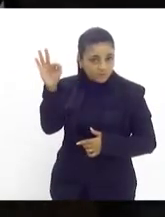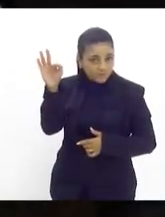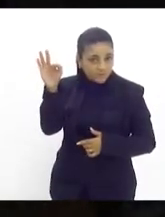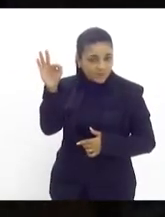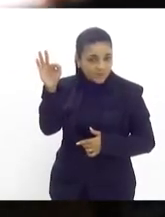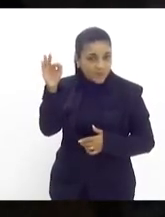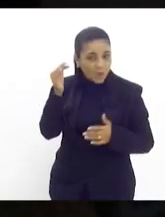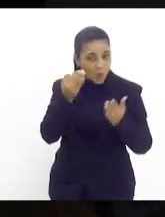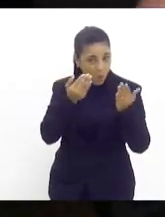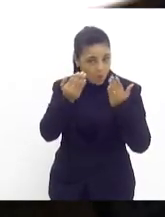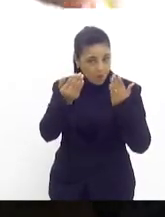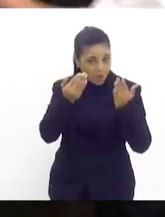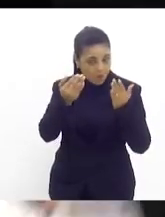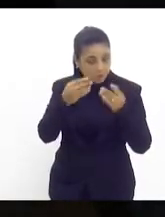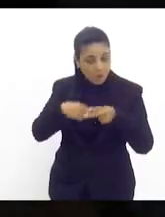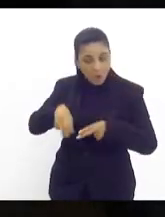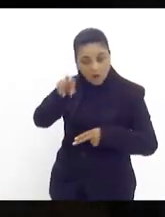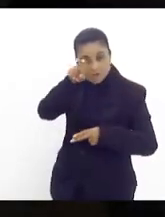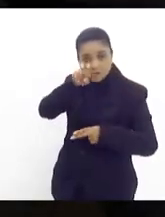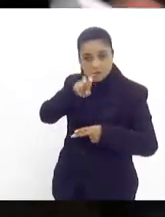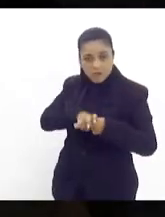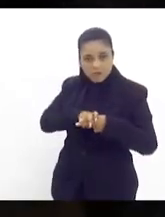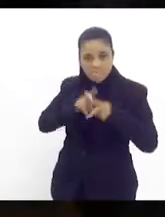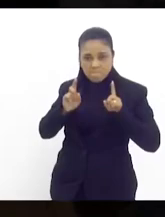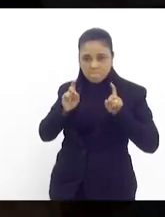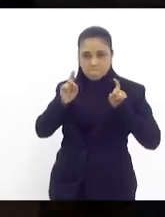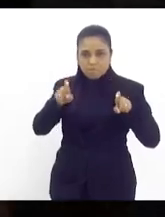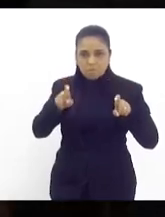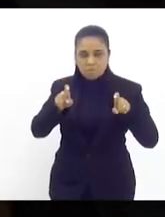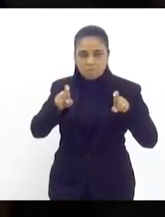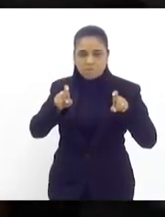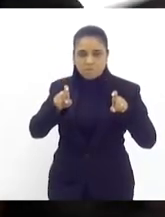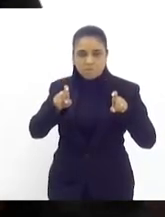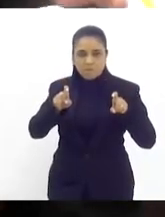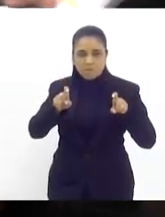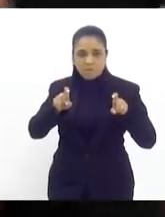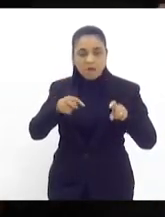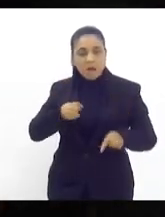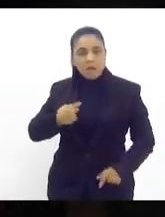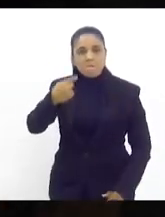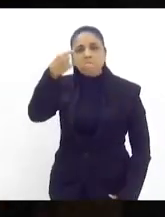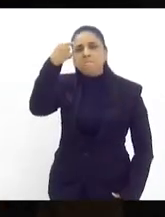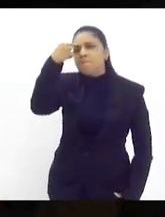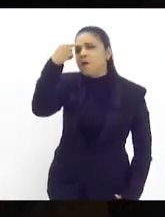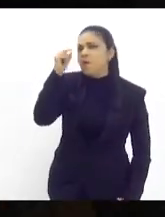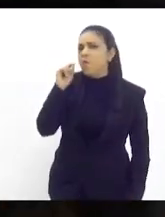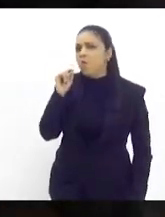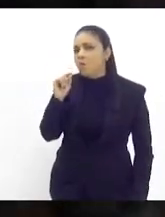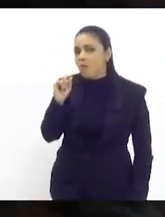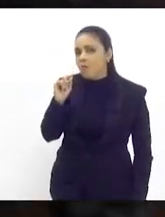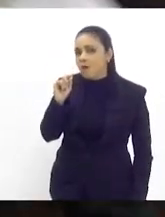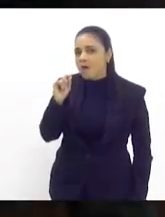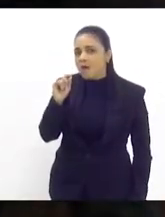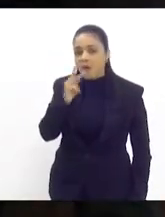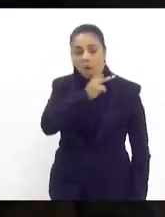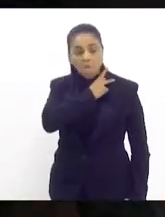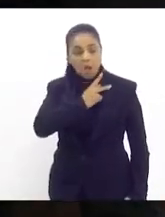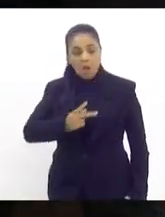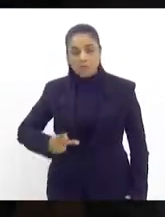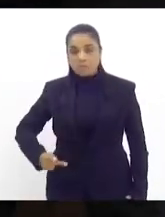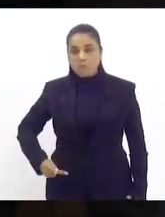quando senta naquela cadeira, ele acha que é o presidente da